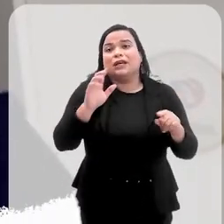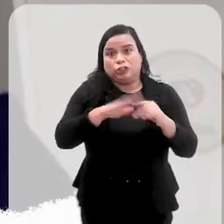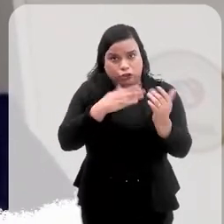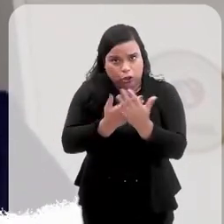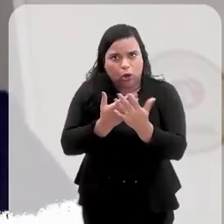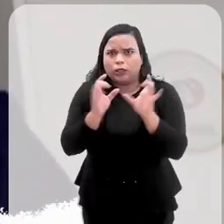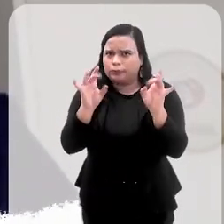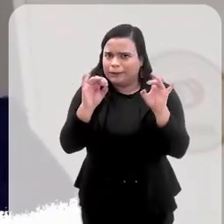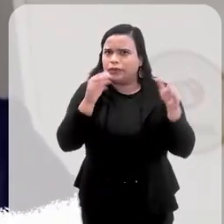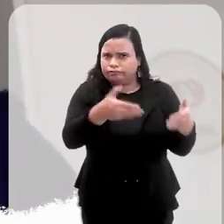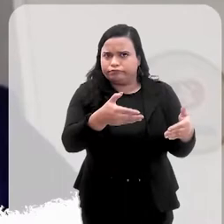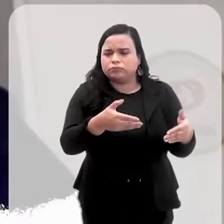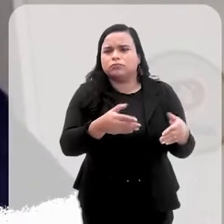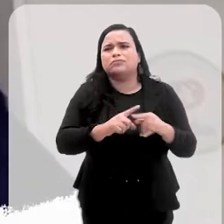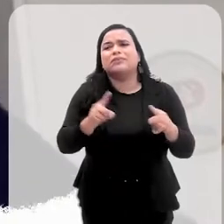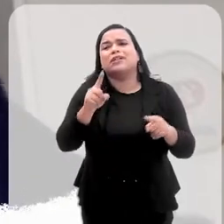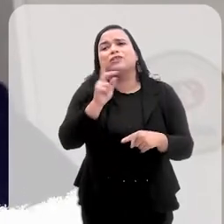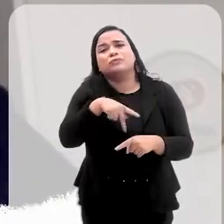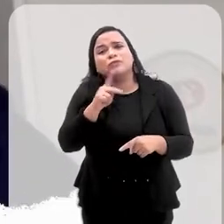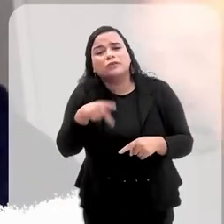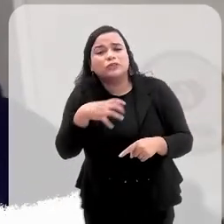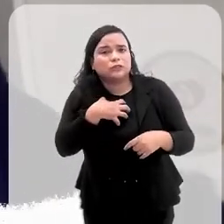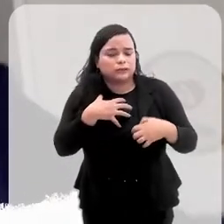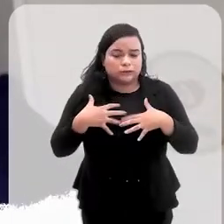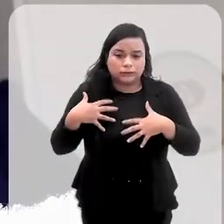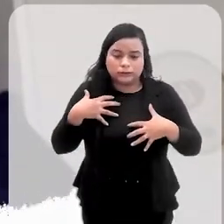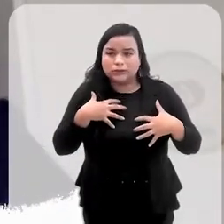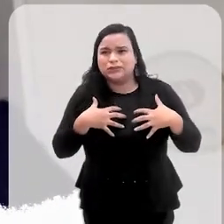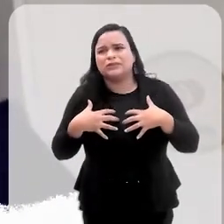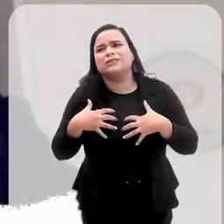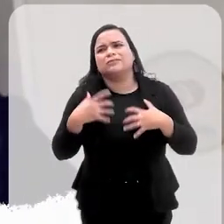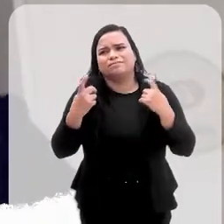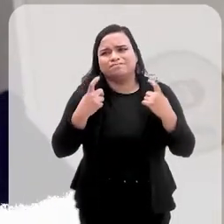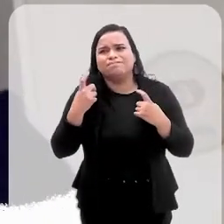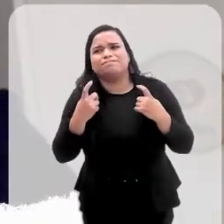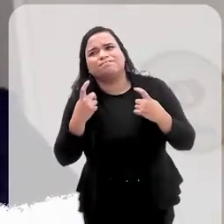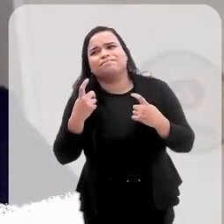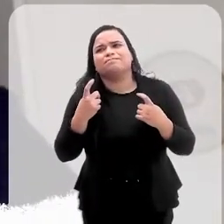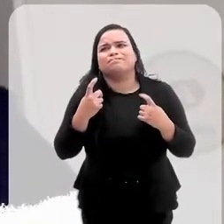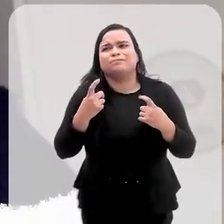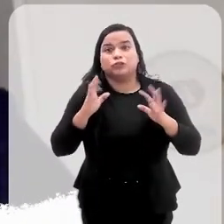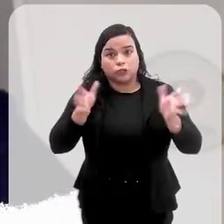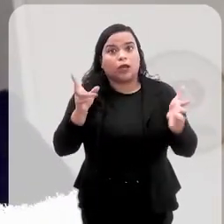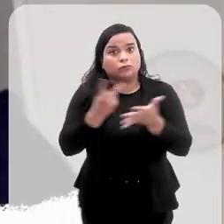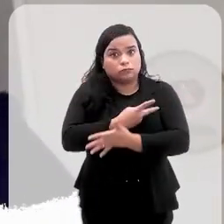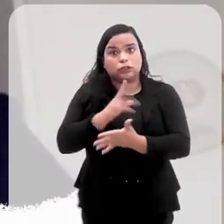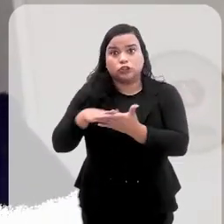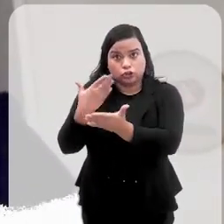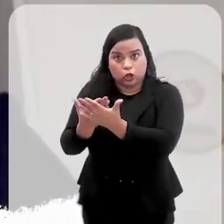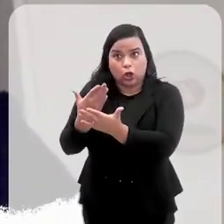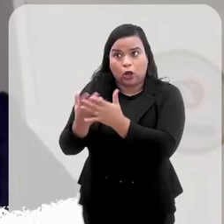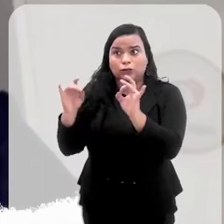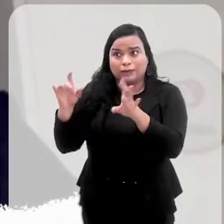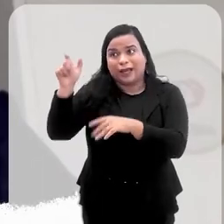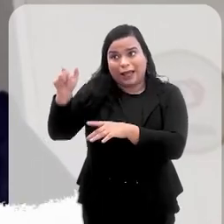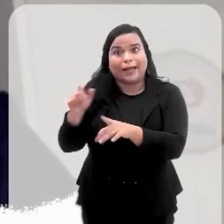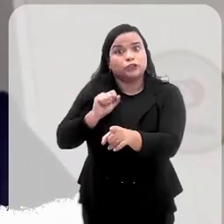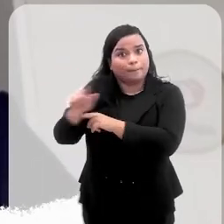Até tinha sido expulsa de uma escola especializada, fui para outra, né? Então, Nossa. essa garota, exato, essa